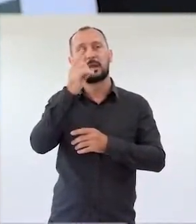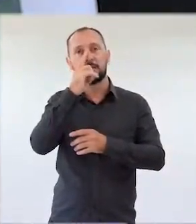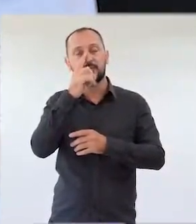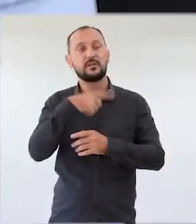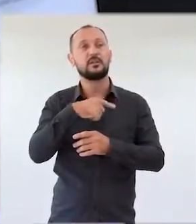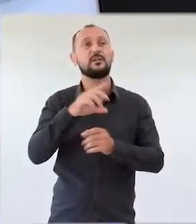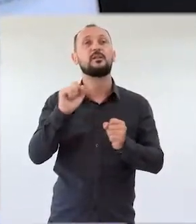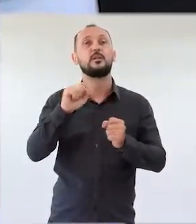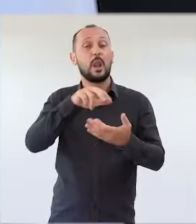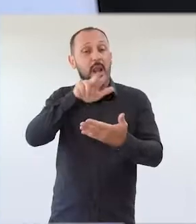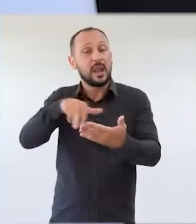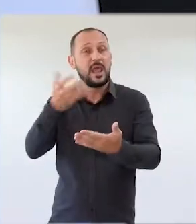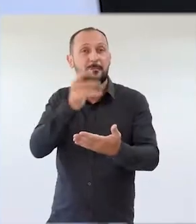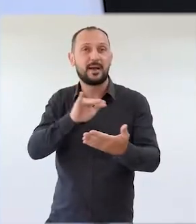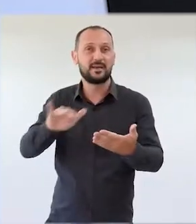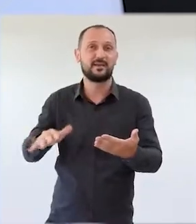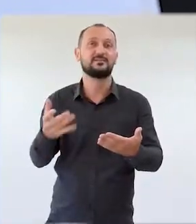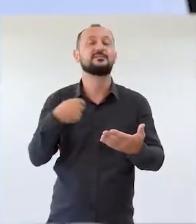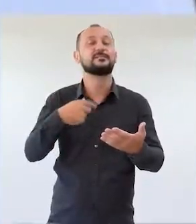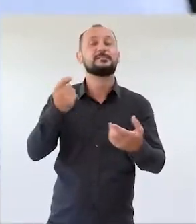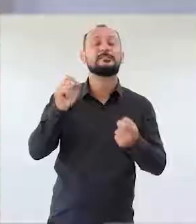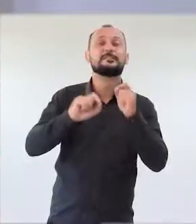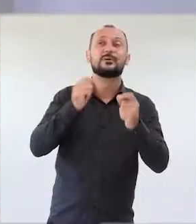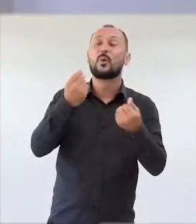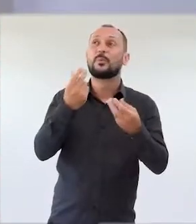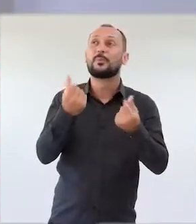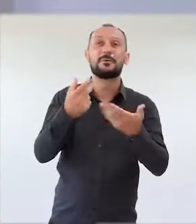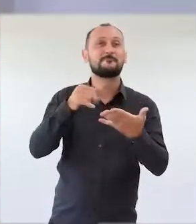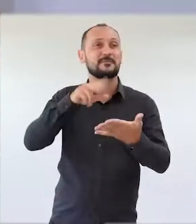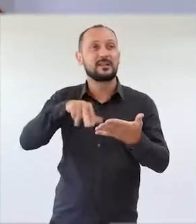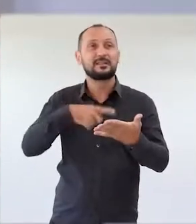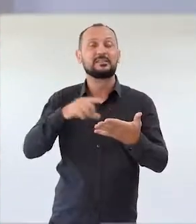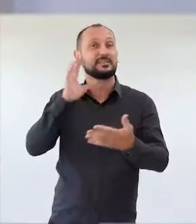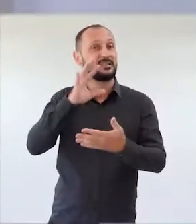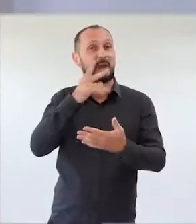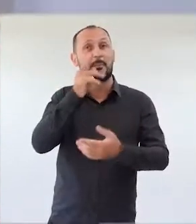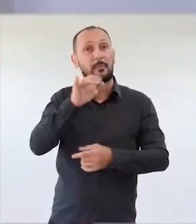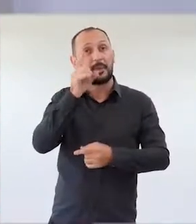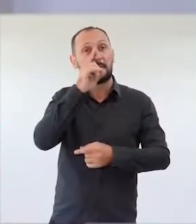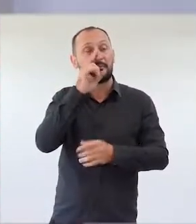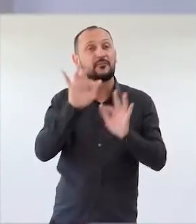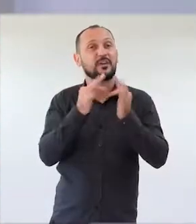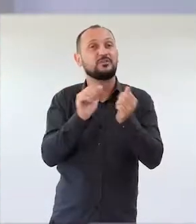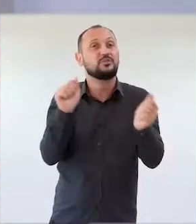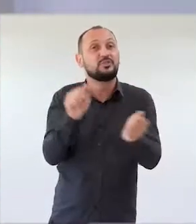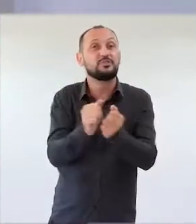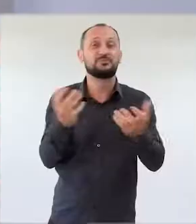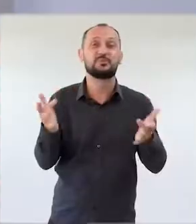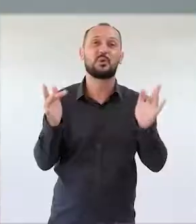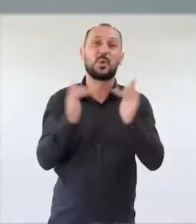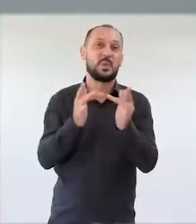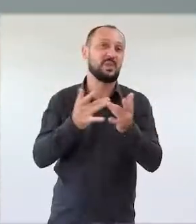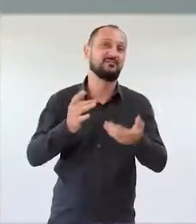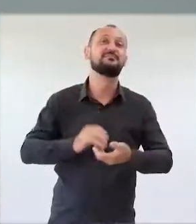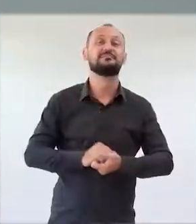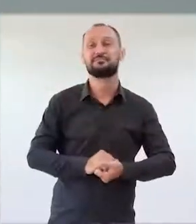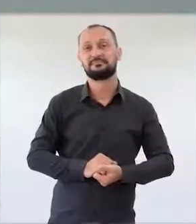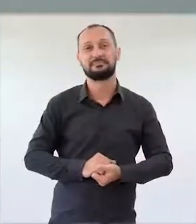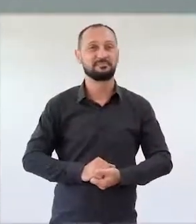pais liam para as crianças, né? Então a gente queria uma leitura que fosse agradável para os pais e para os filhos, assim, né?